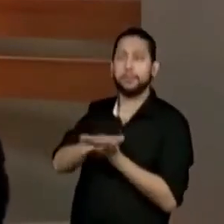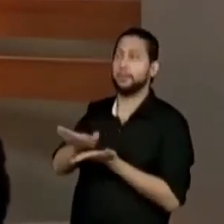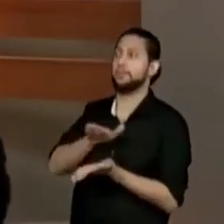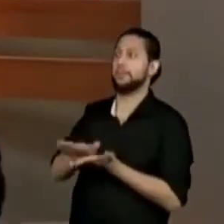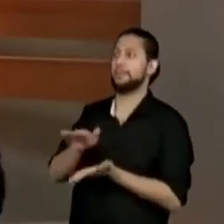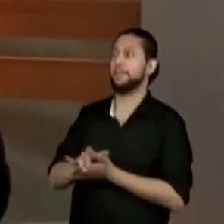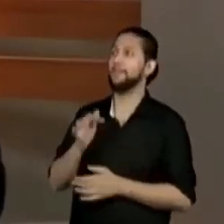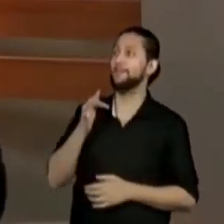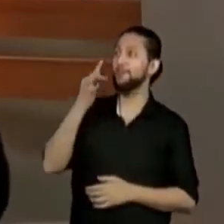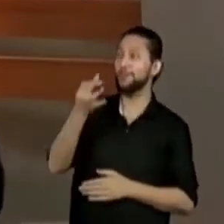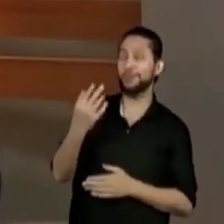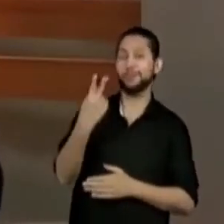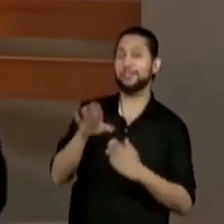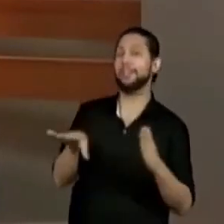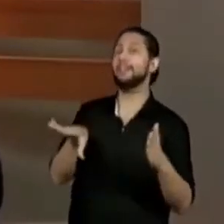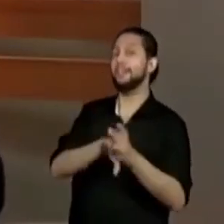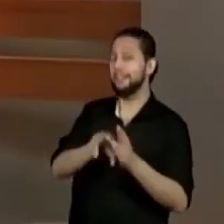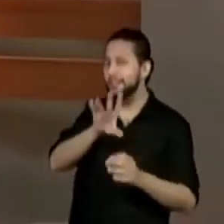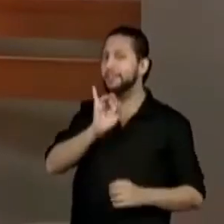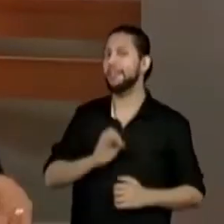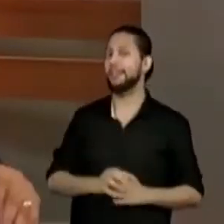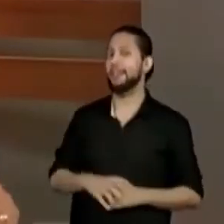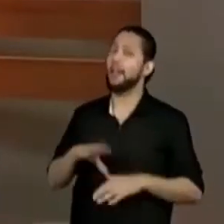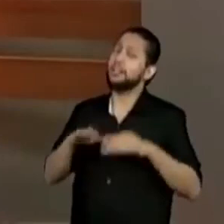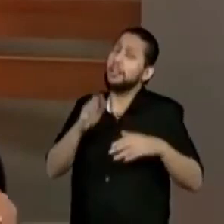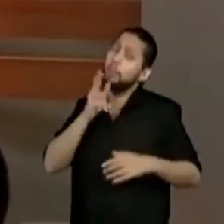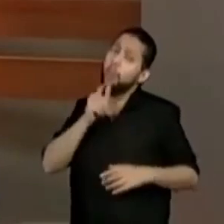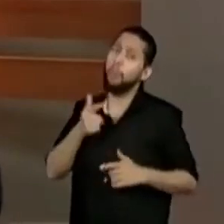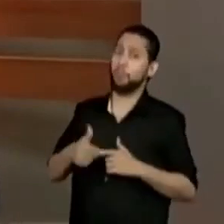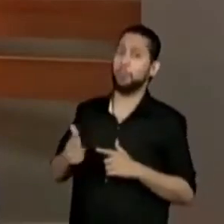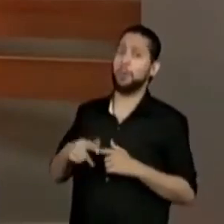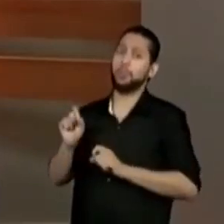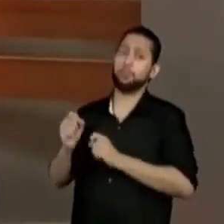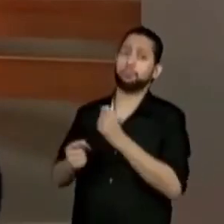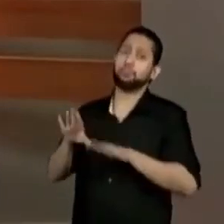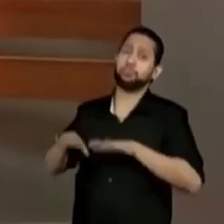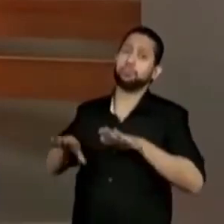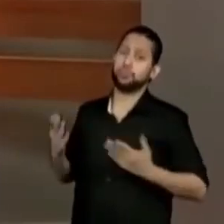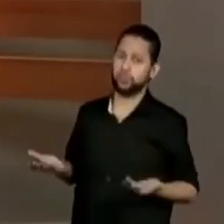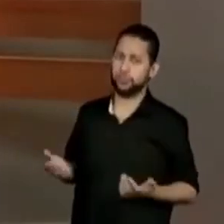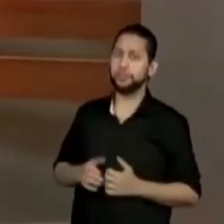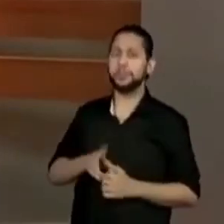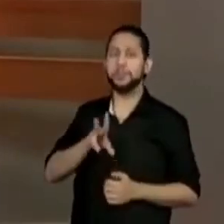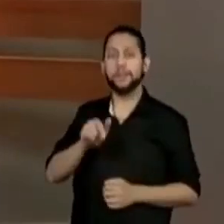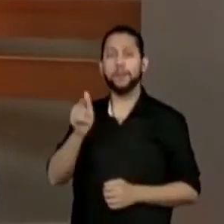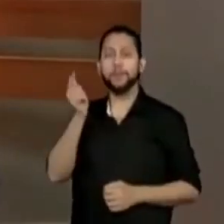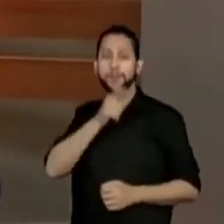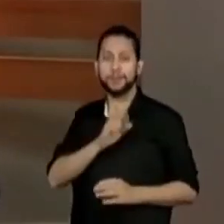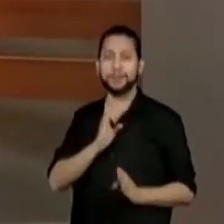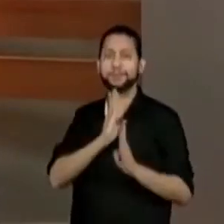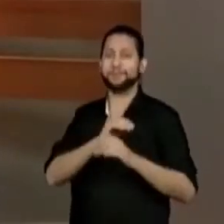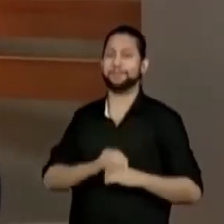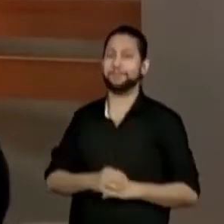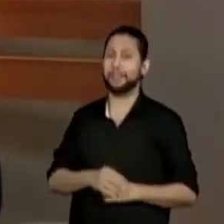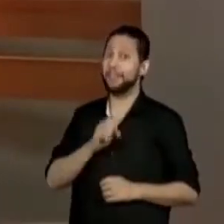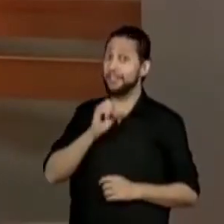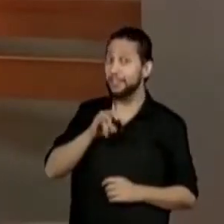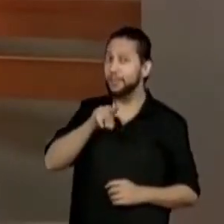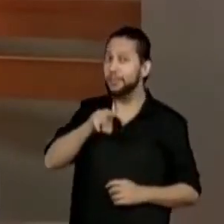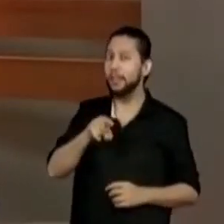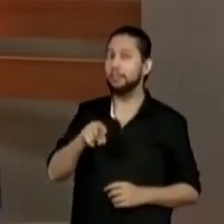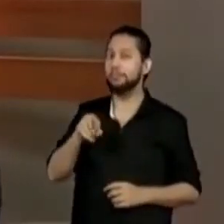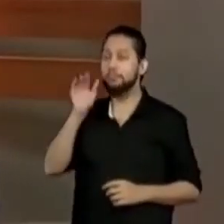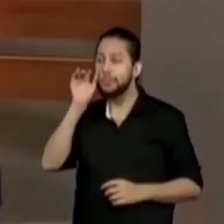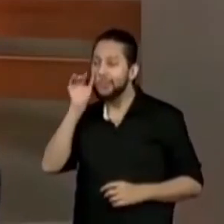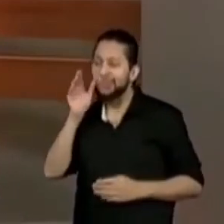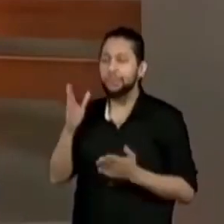chegar né tem toda uma logística e por isso às vezes demora a chegar em algumas localidades mas ele vai chegar mas para quem já quiser